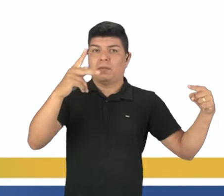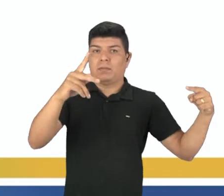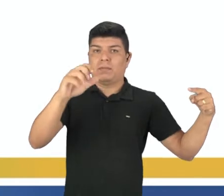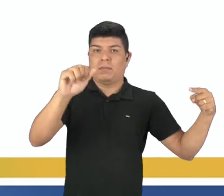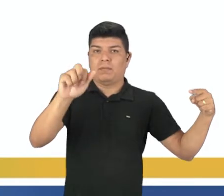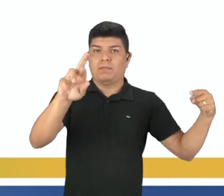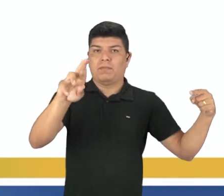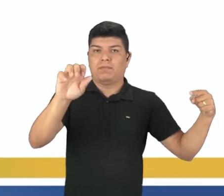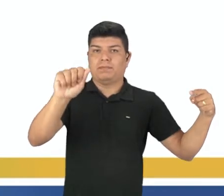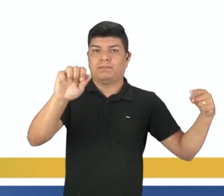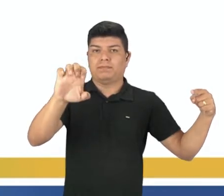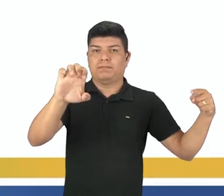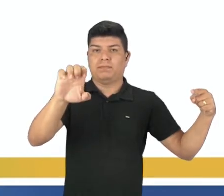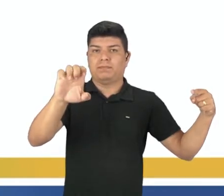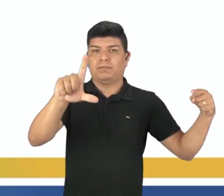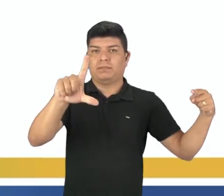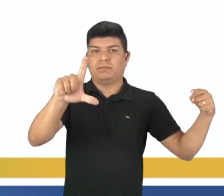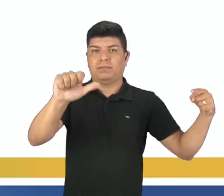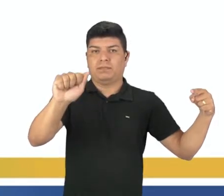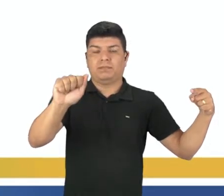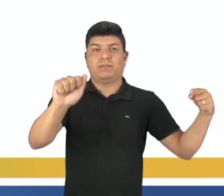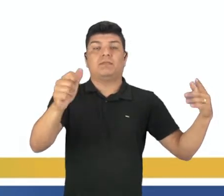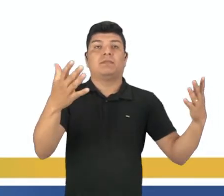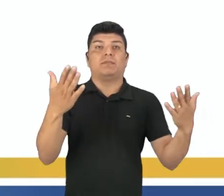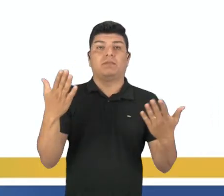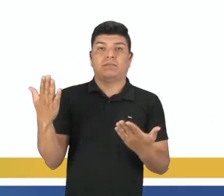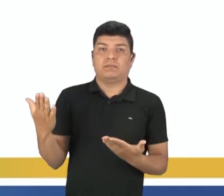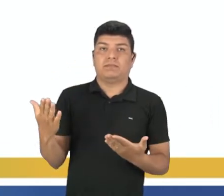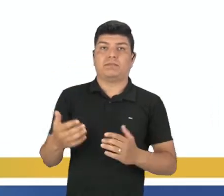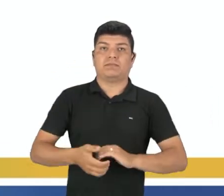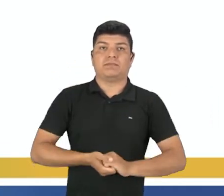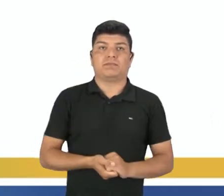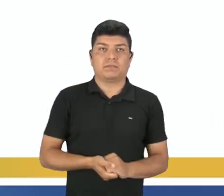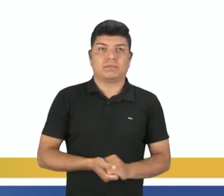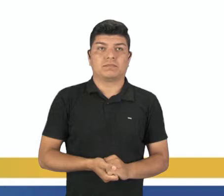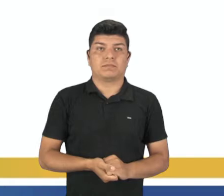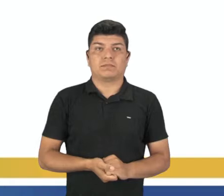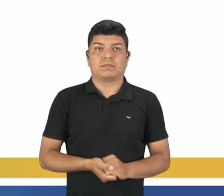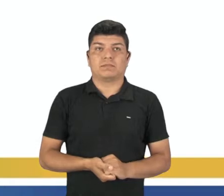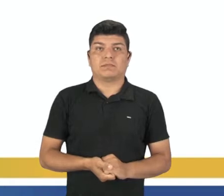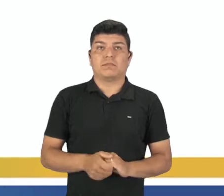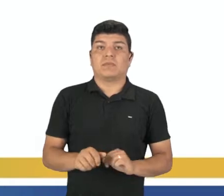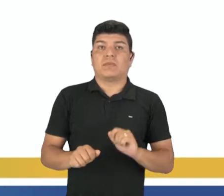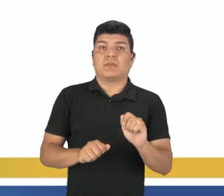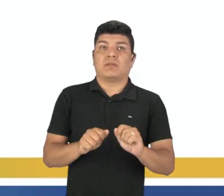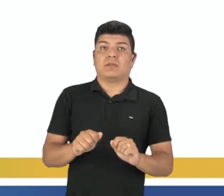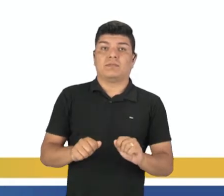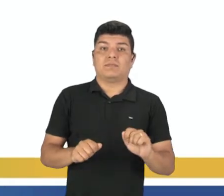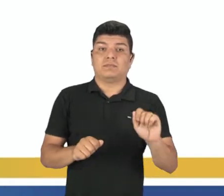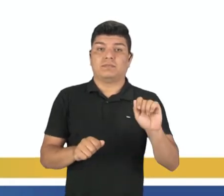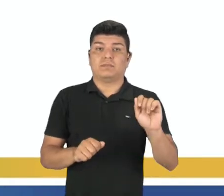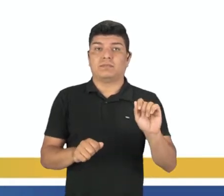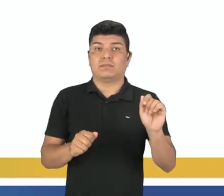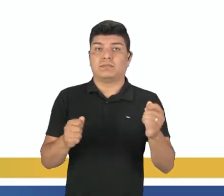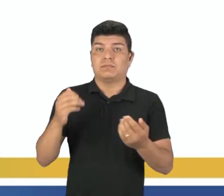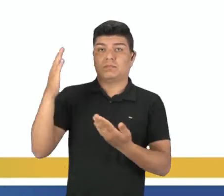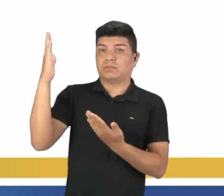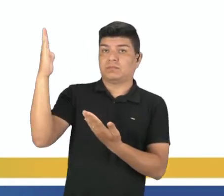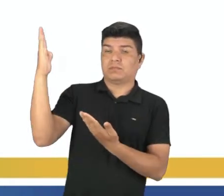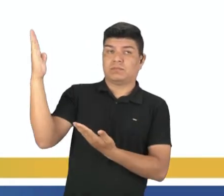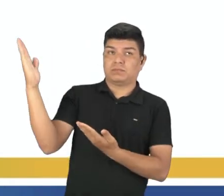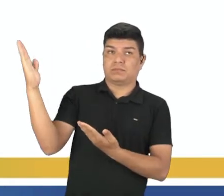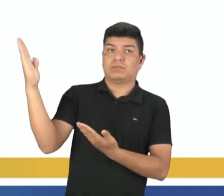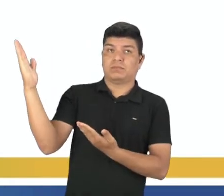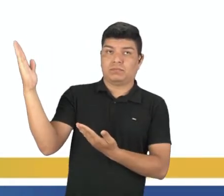aí à reta suposta desse segmento BC. Muito bem. Então, nós vamos chamar os ângulos internos desse